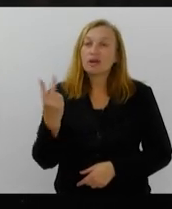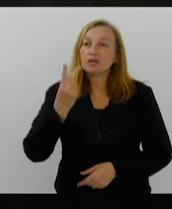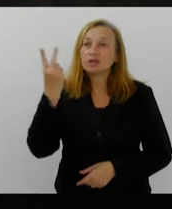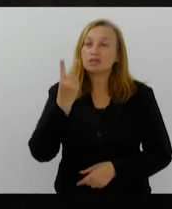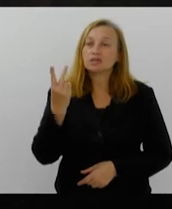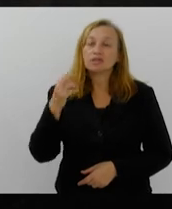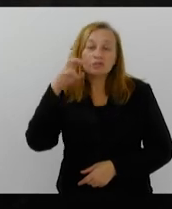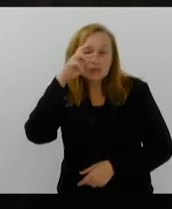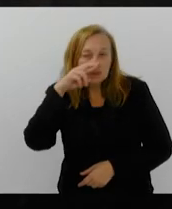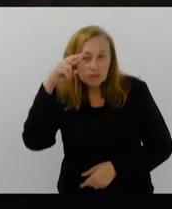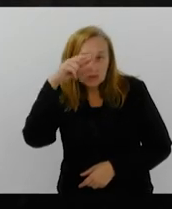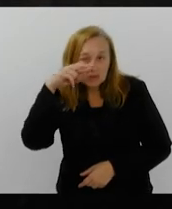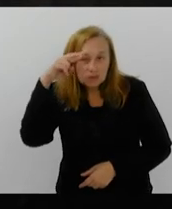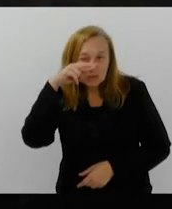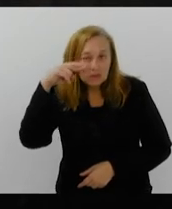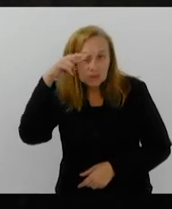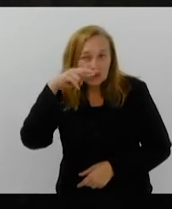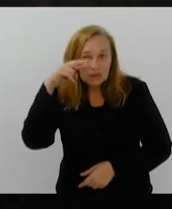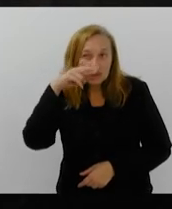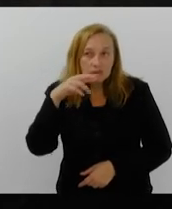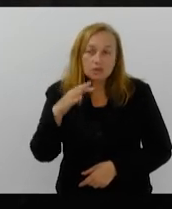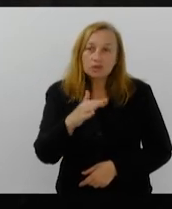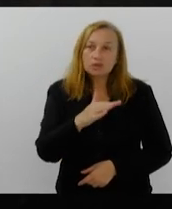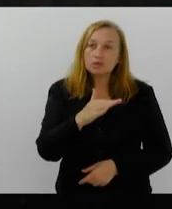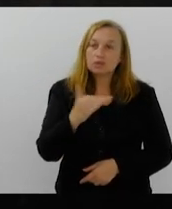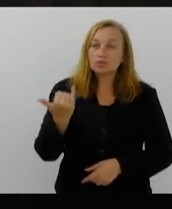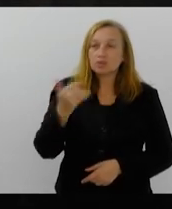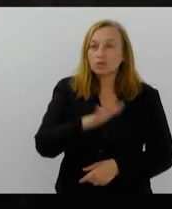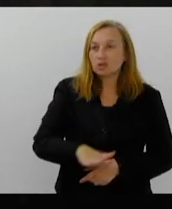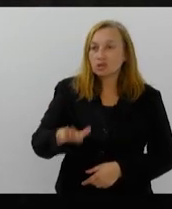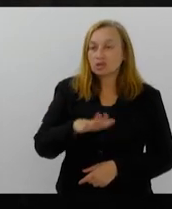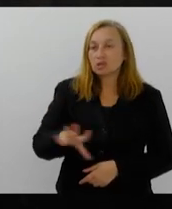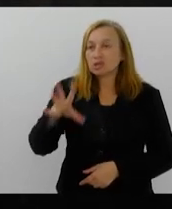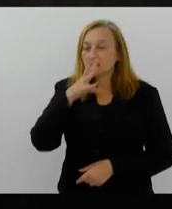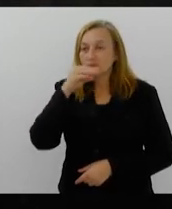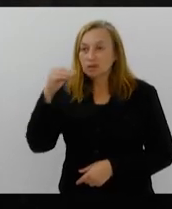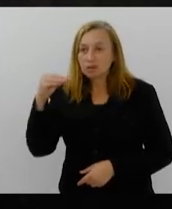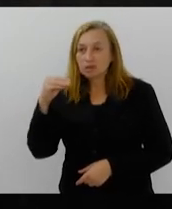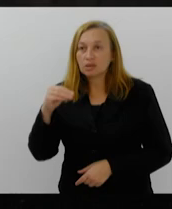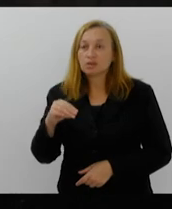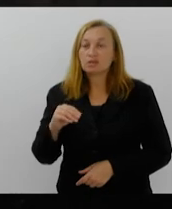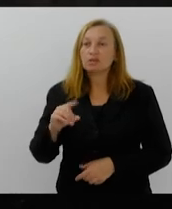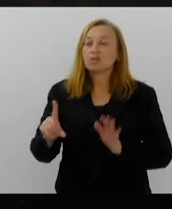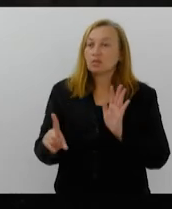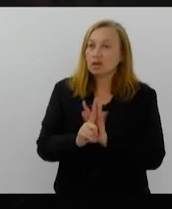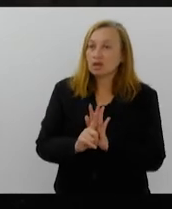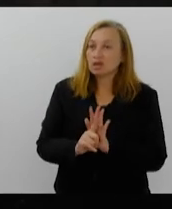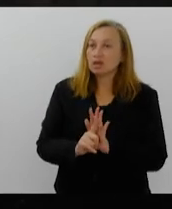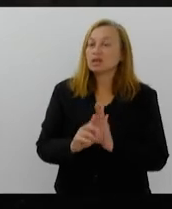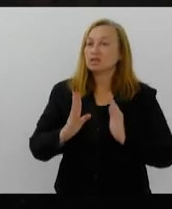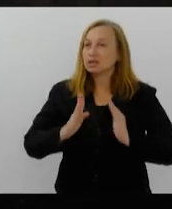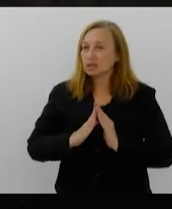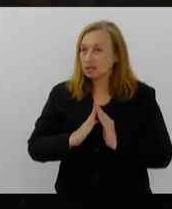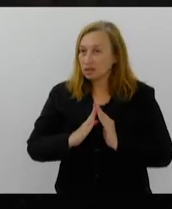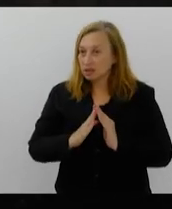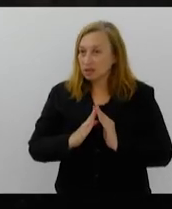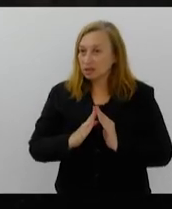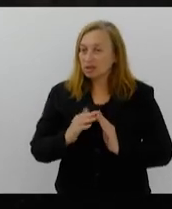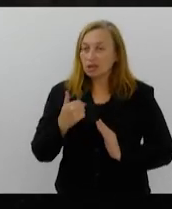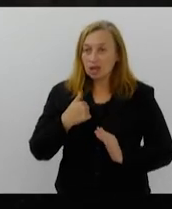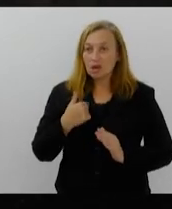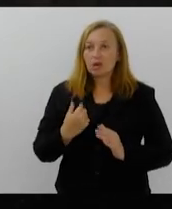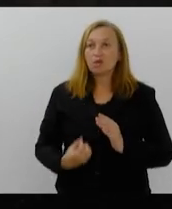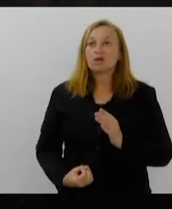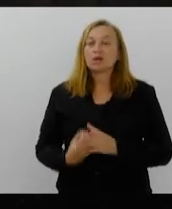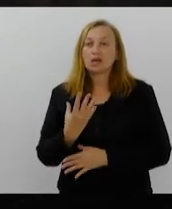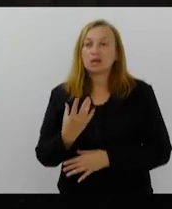das investigações de homicídios de crianças e adolescentes. Há uma legislação aqui nessa casa, que eu sou